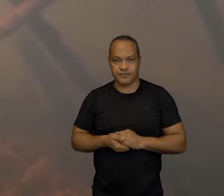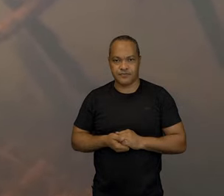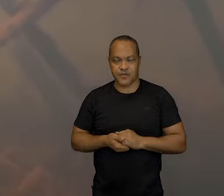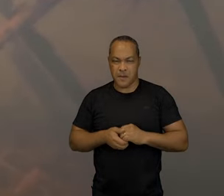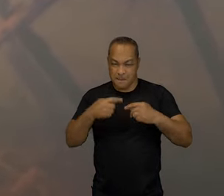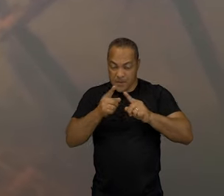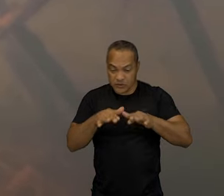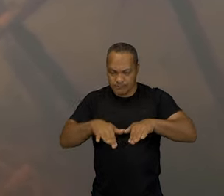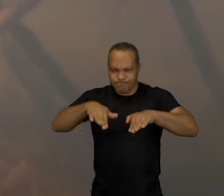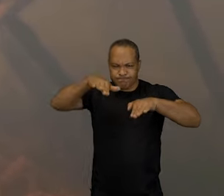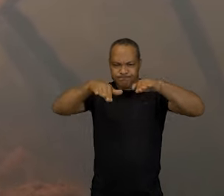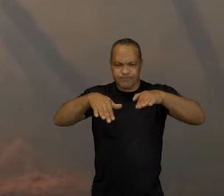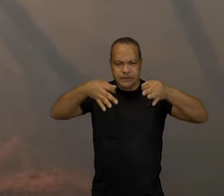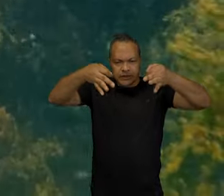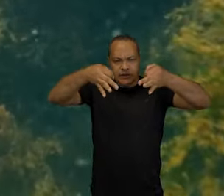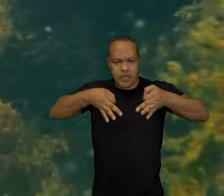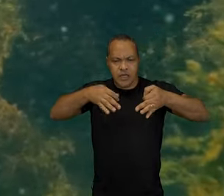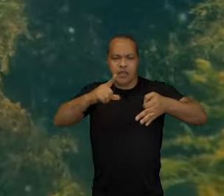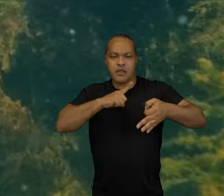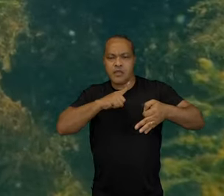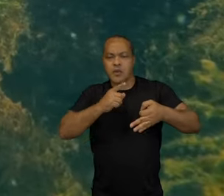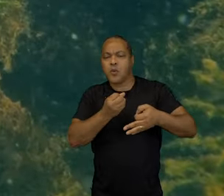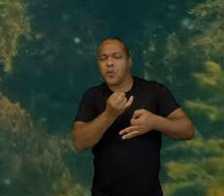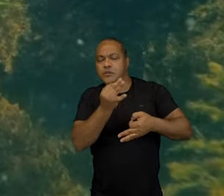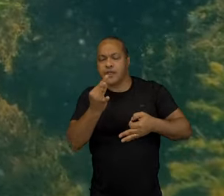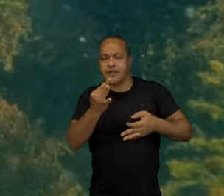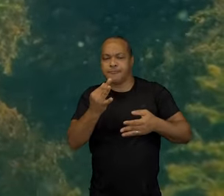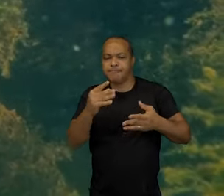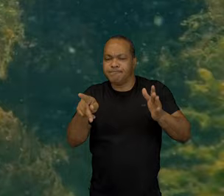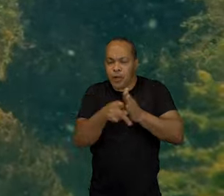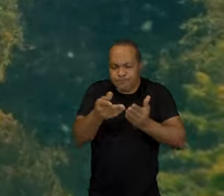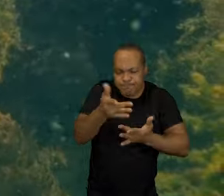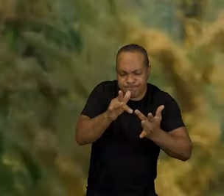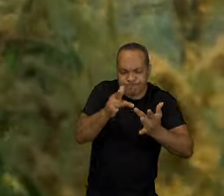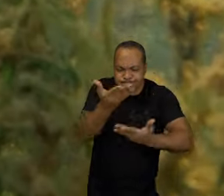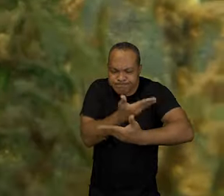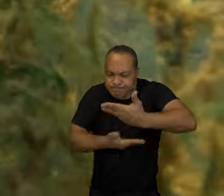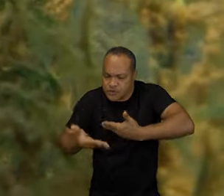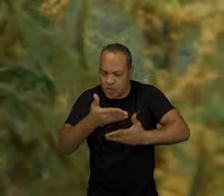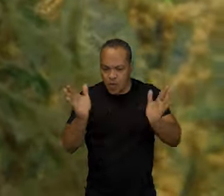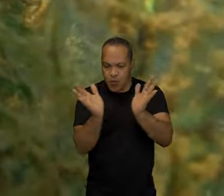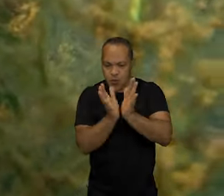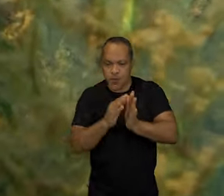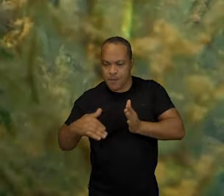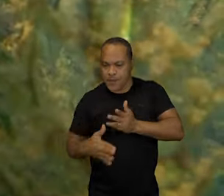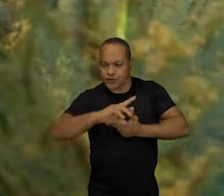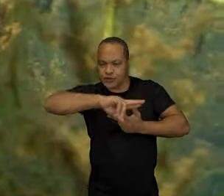O equilíbrio dinâmico é mantido por meio de uma complexa rede de interações entre as